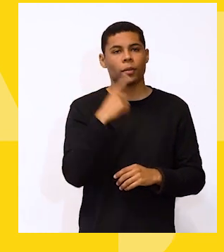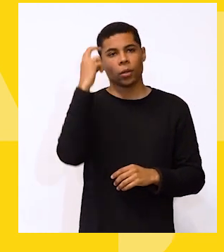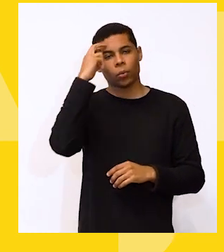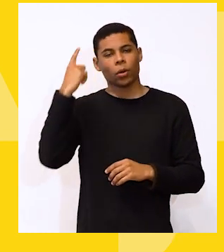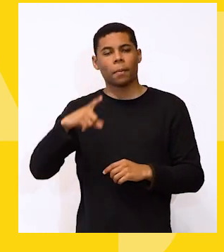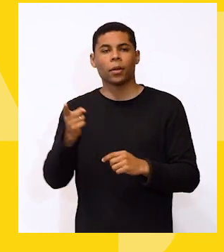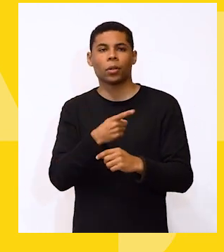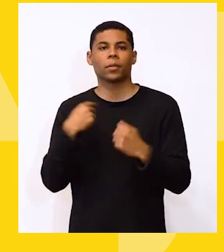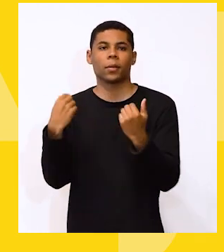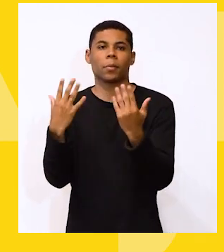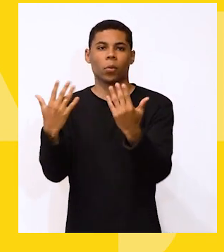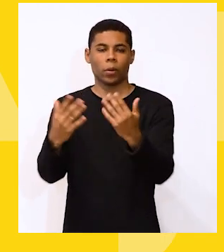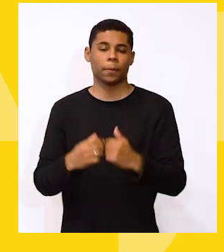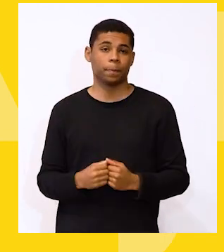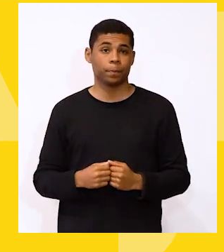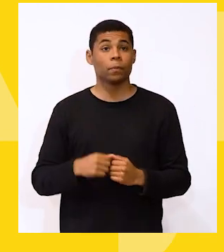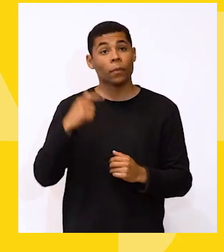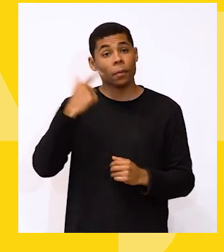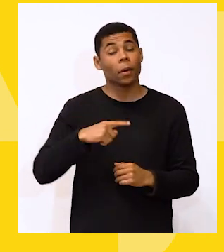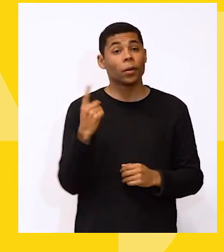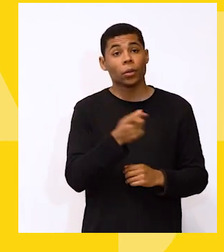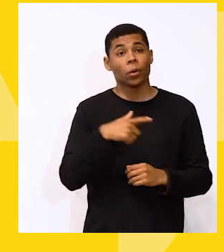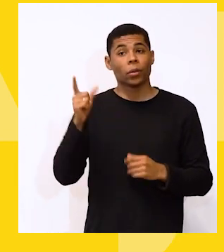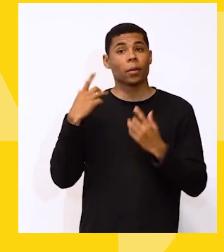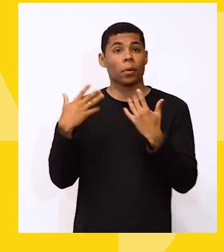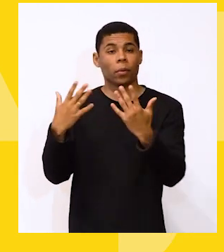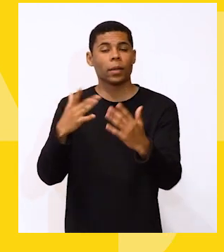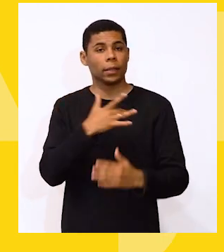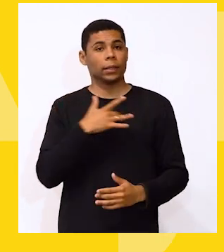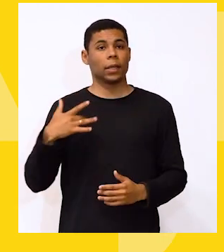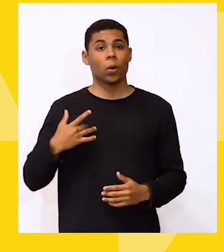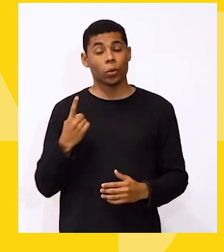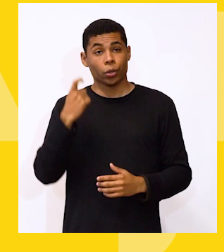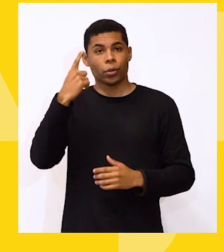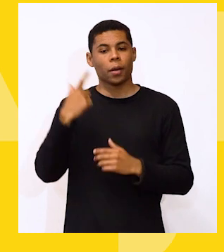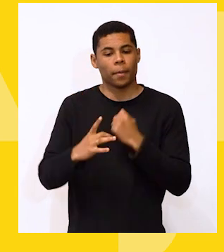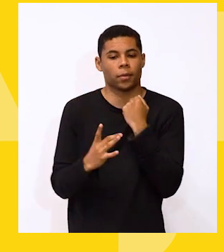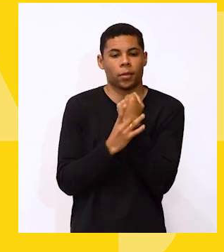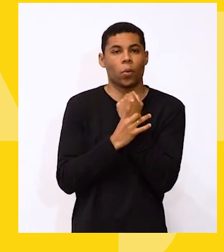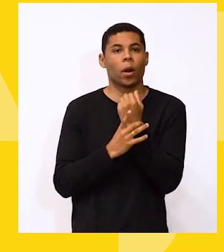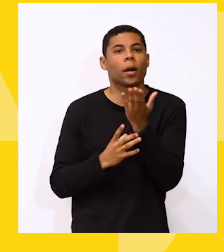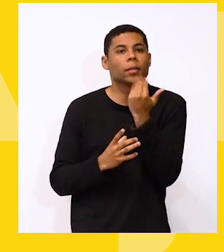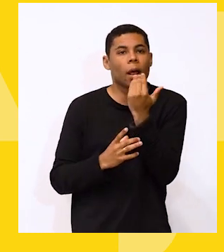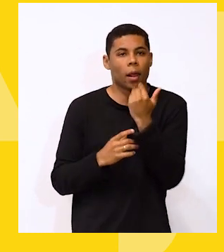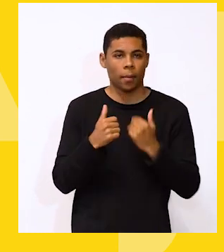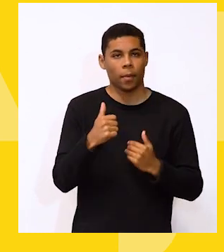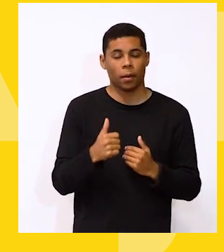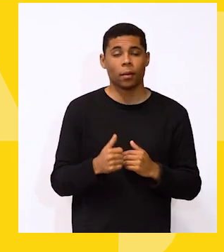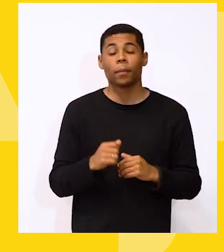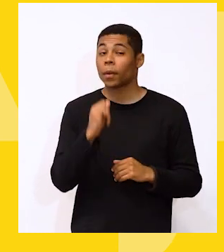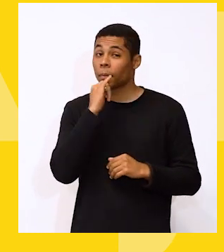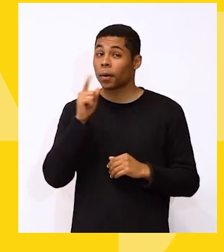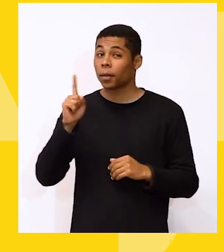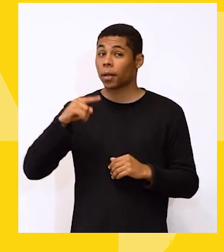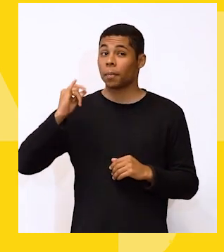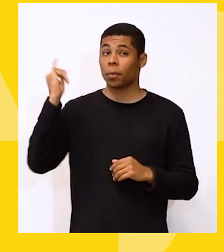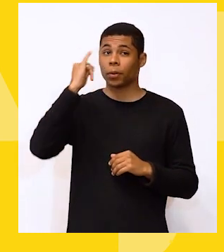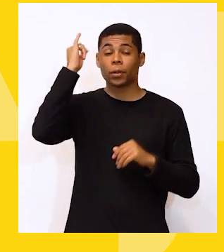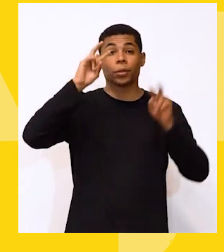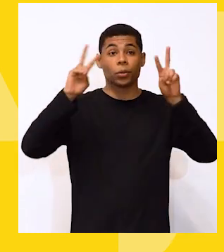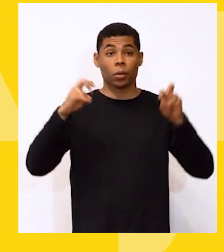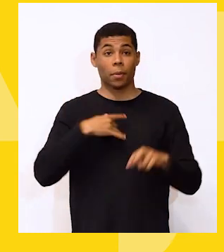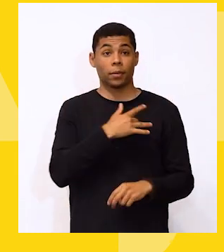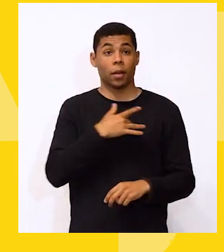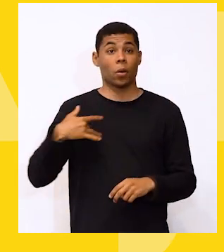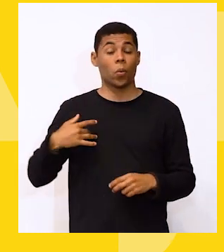pois tem uma parte que se refere a produção agropecuária saúde única e segurança alimentar uma questão fundamental a questão da